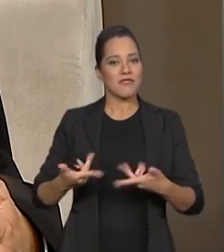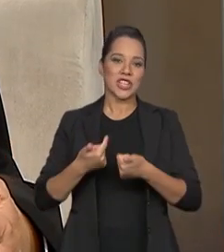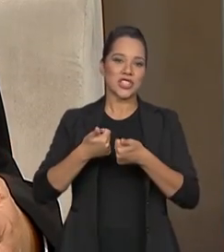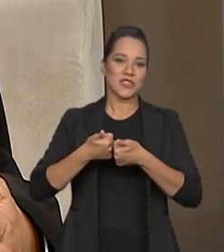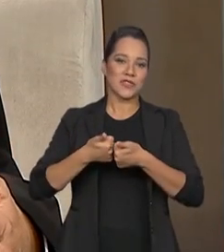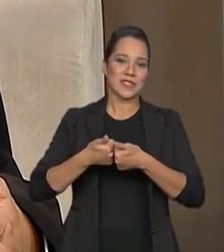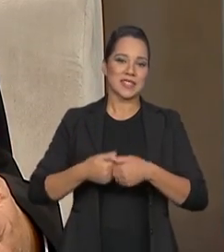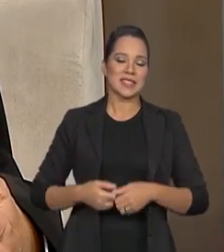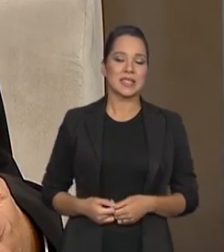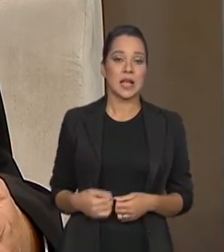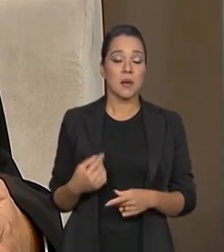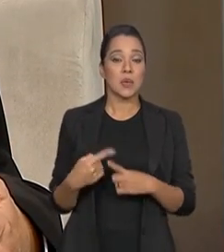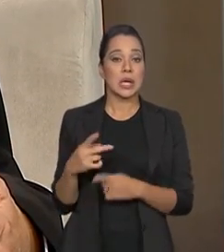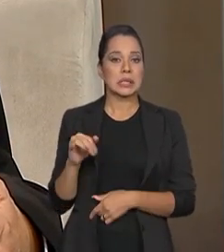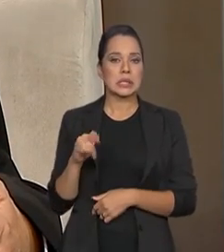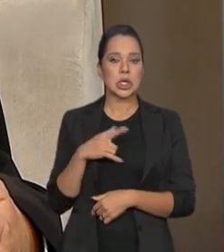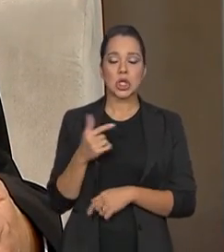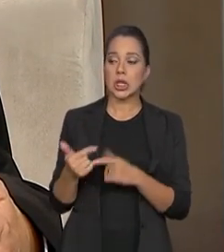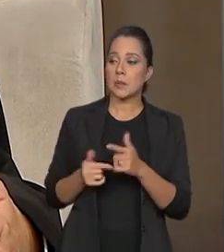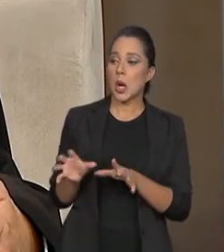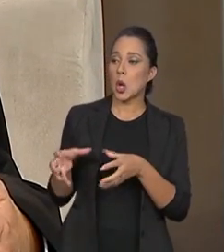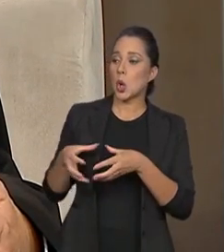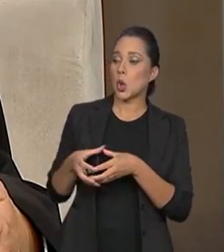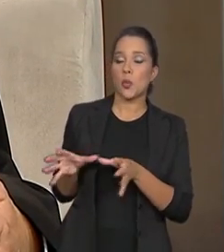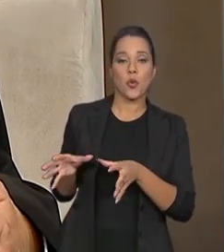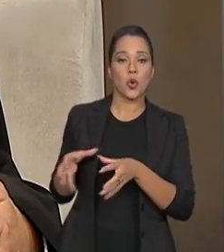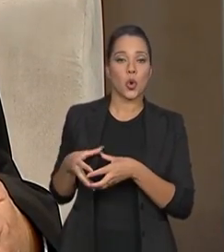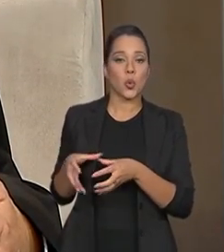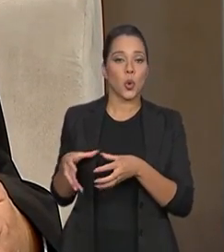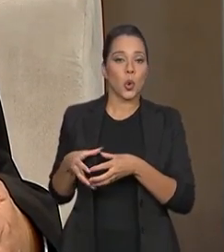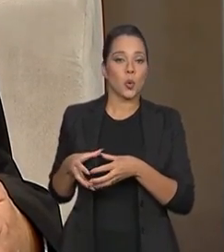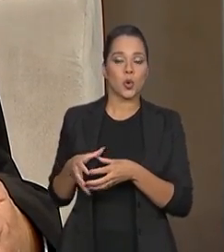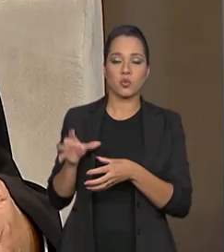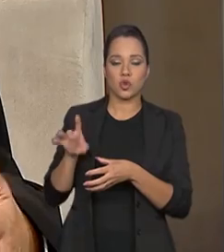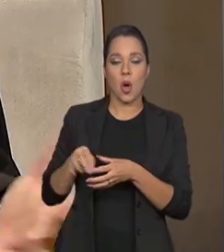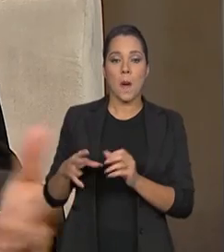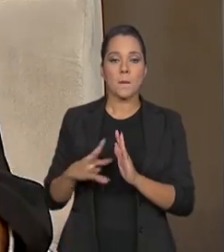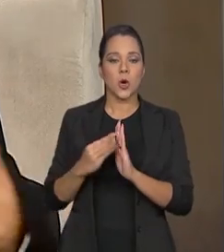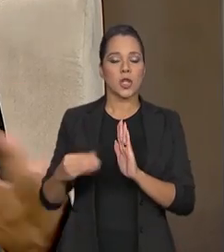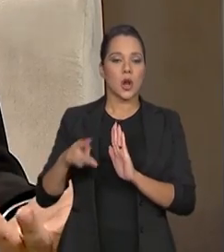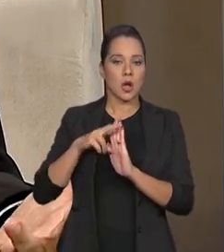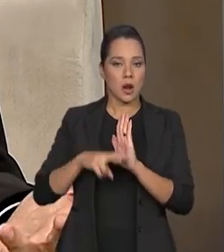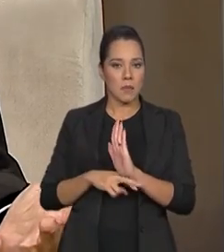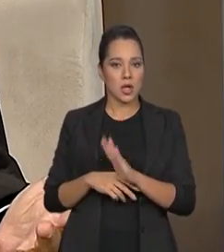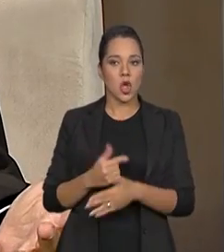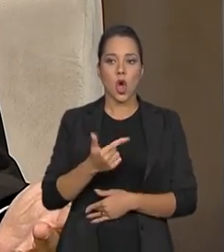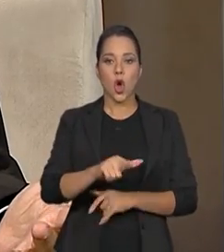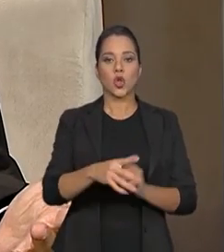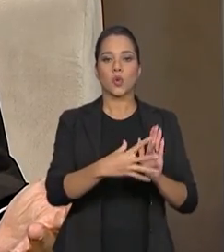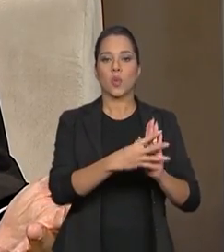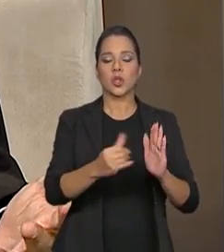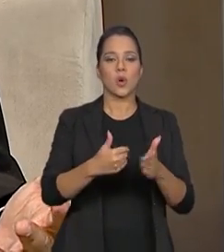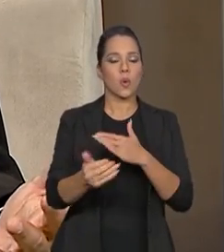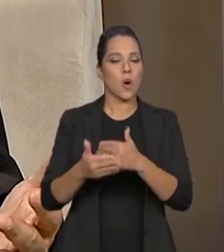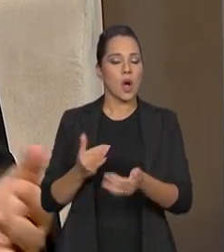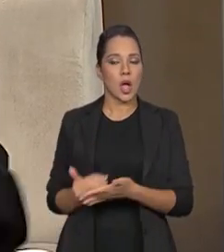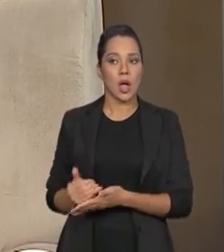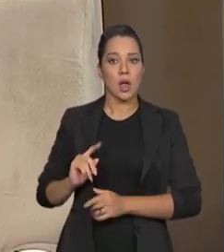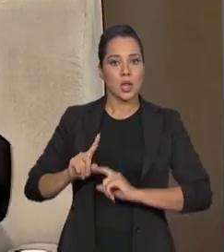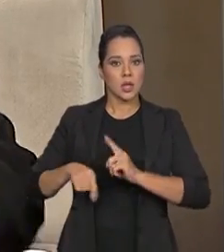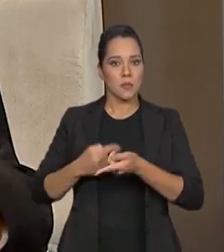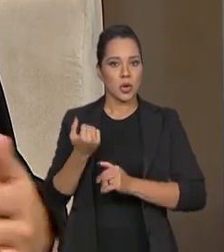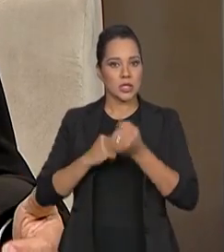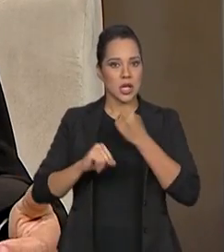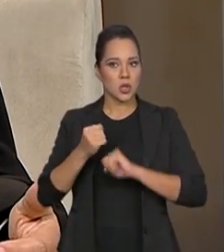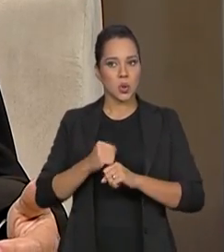porque se eu simplesmente trabalho um grupo fechado um modelo regulatório ou outro regulamento que seja e a partir daí